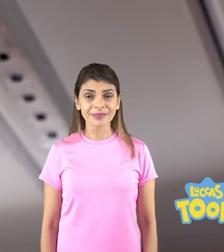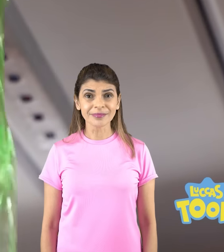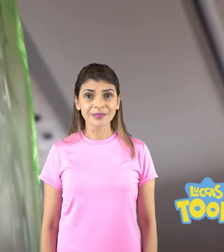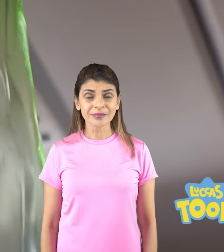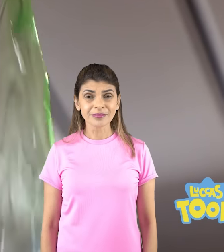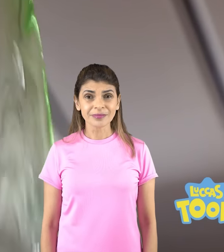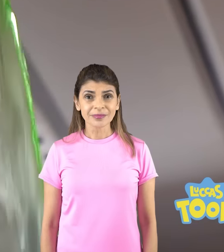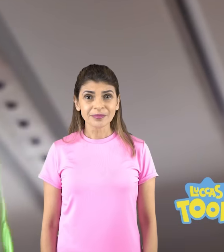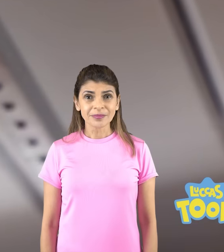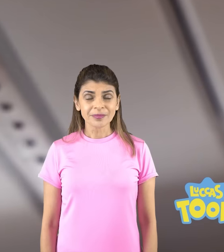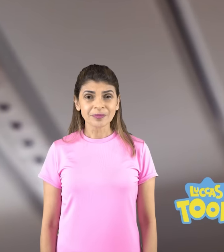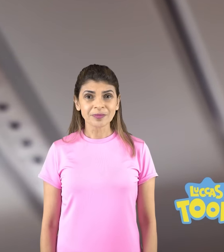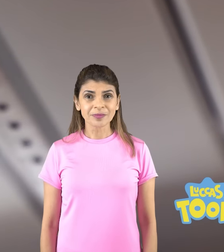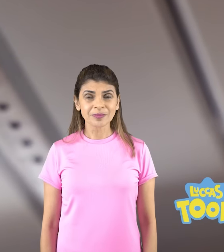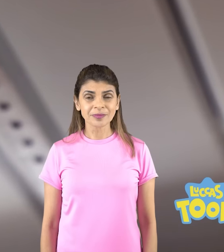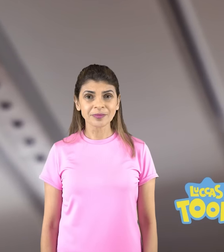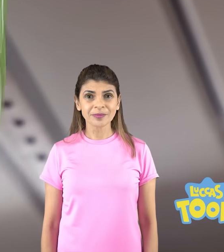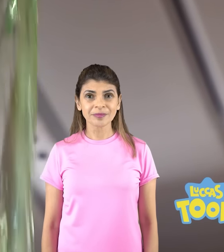Luke!